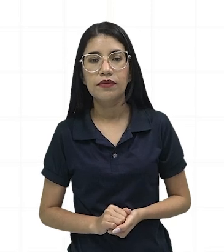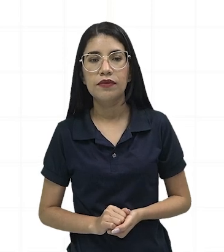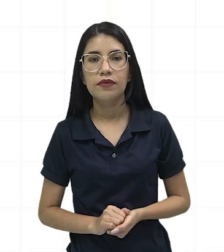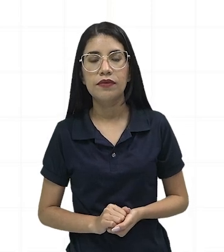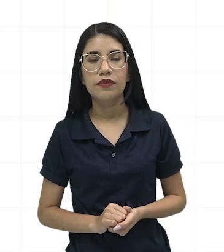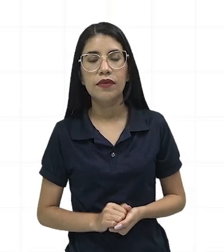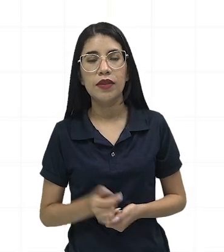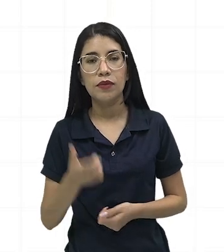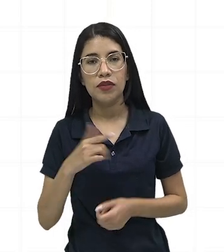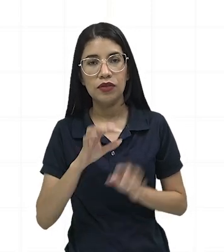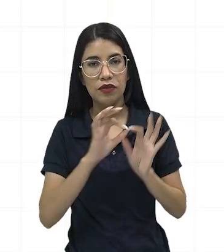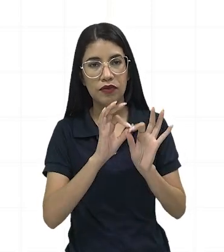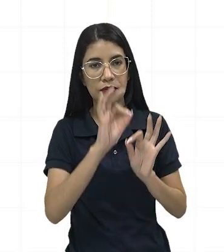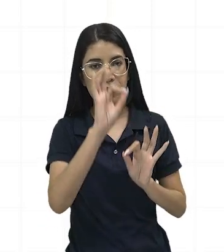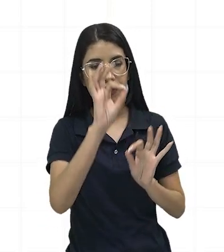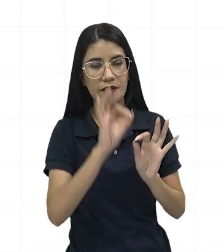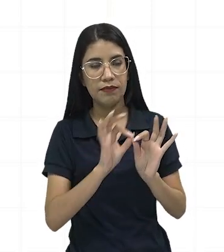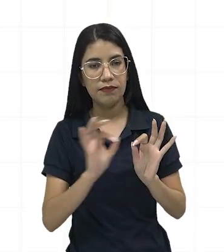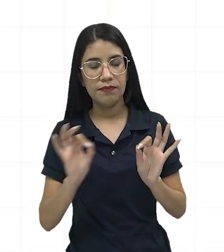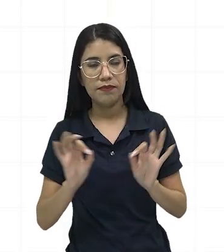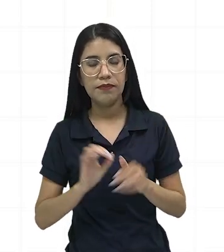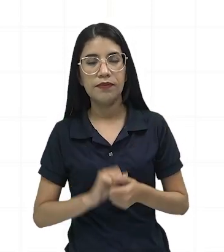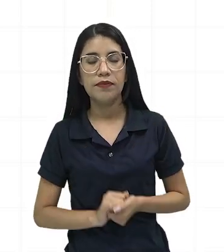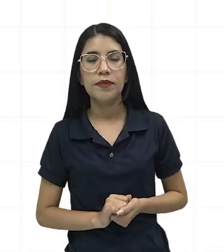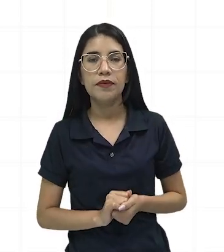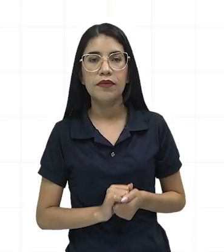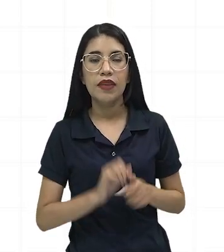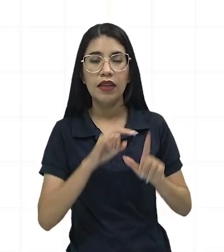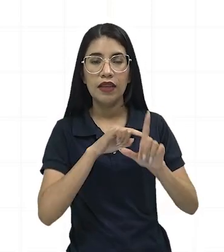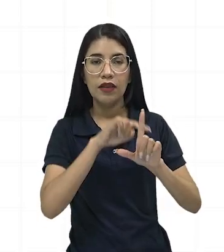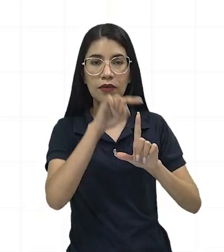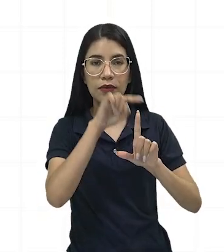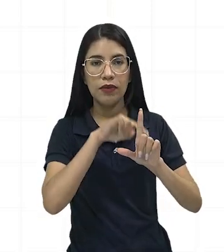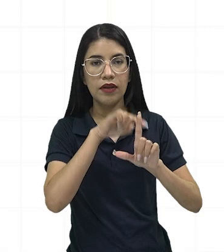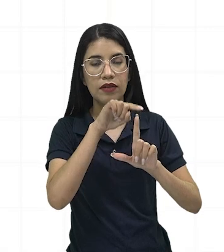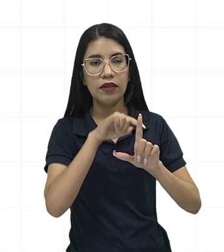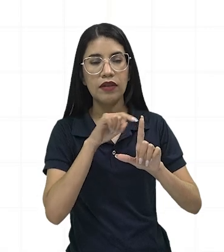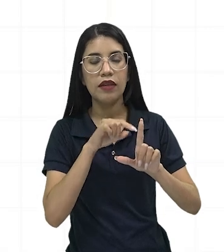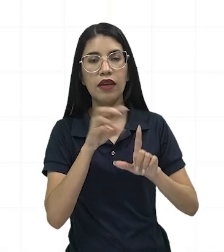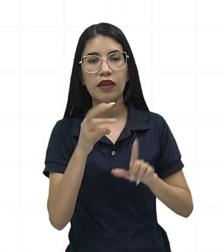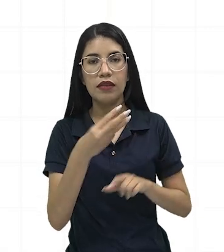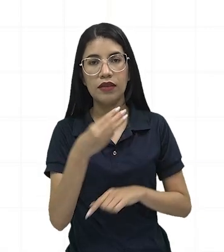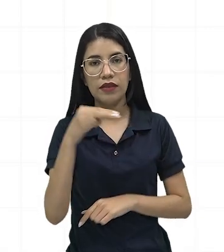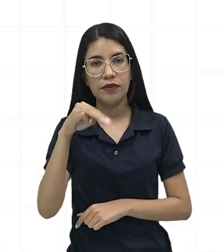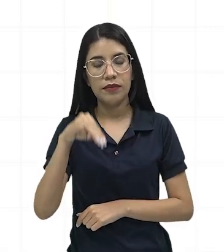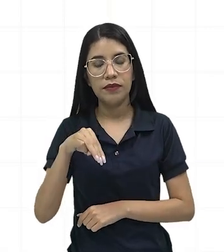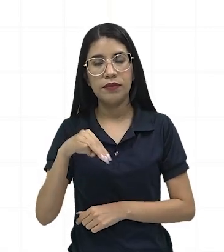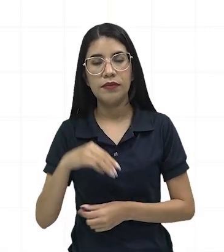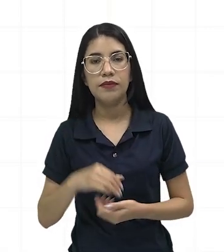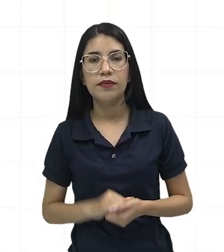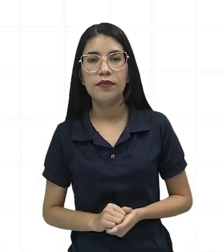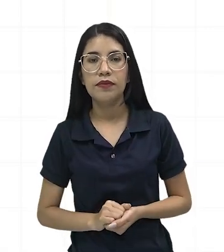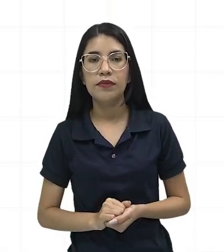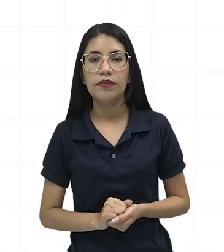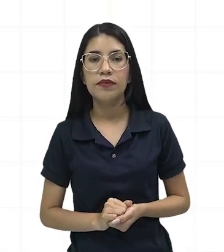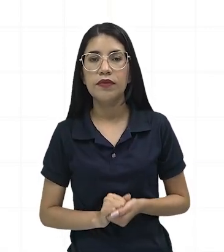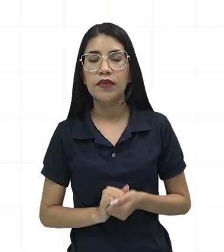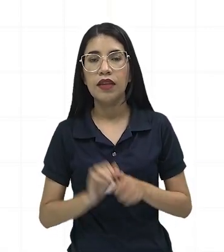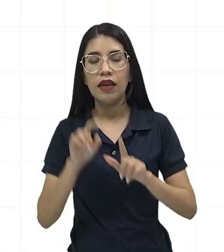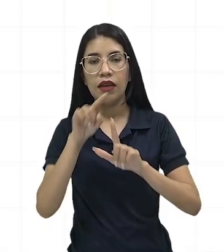colocar de novo. Eu tenho esse lado aqui, então eu encontrei aqui 3 metros. Eu vou olhar o